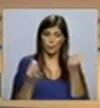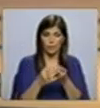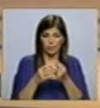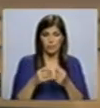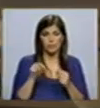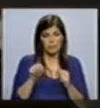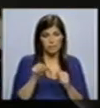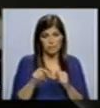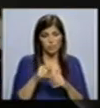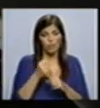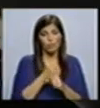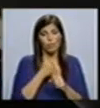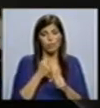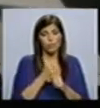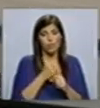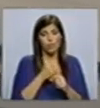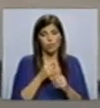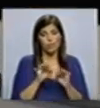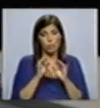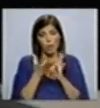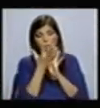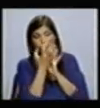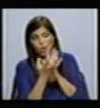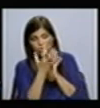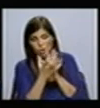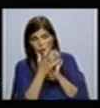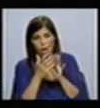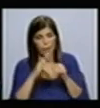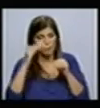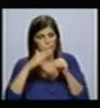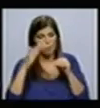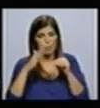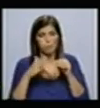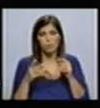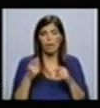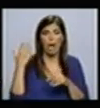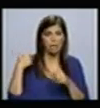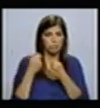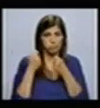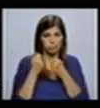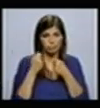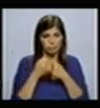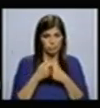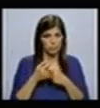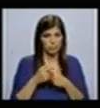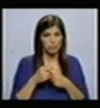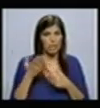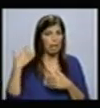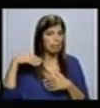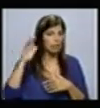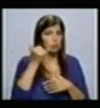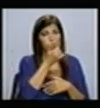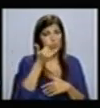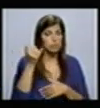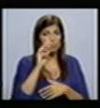uma caixa negra daquilo que terá sido o passado de impactos em Saturno. Até, imagine-se, 200 milhões de